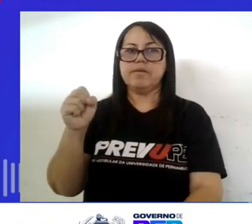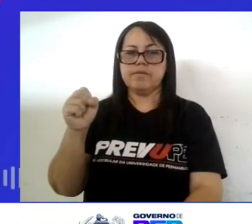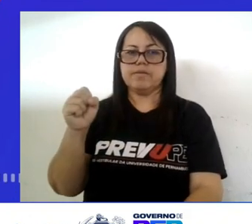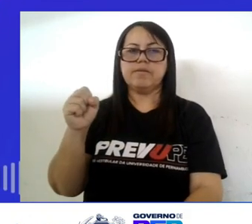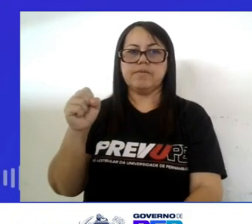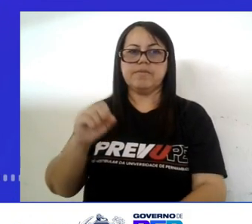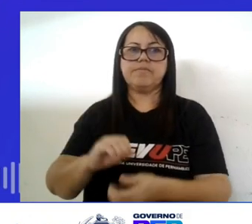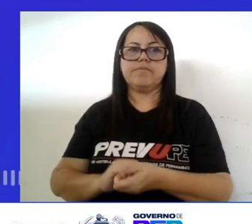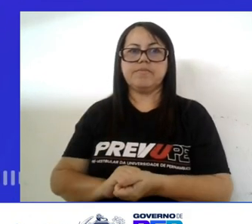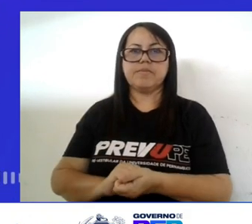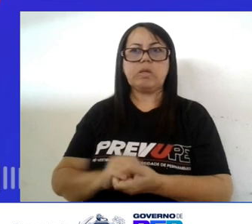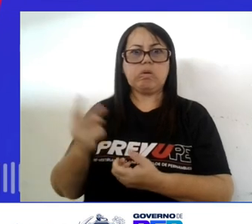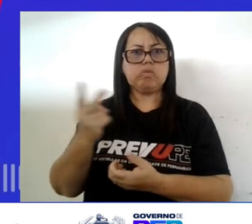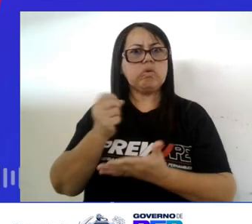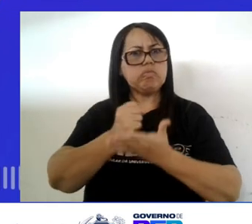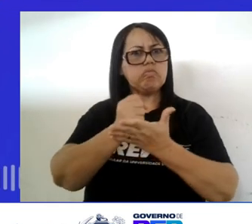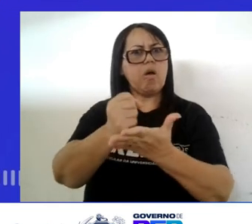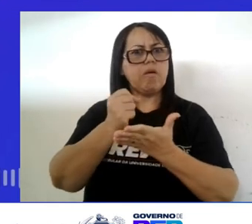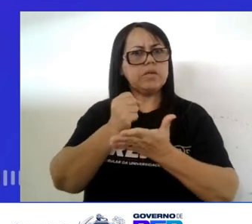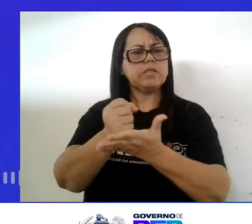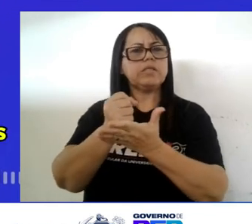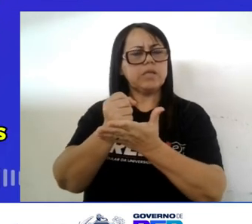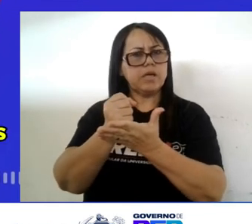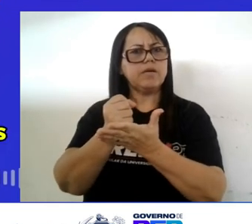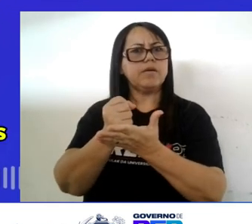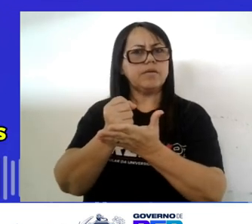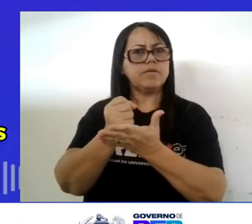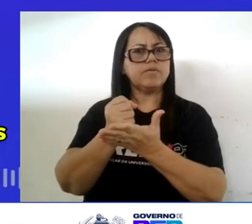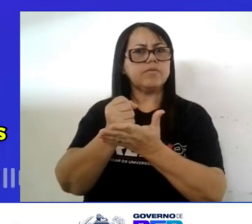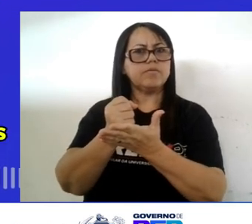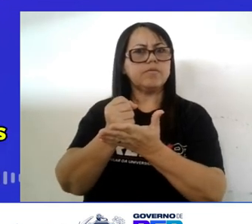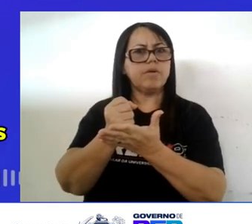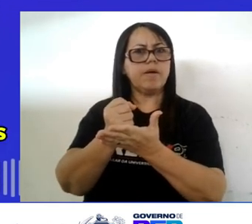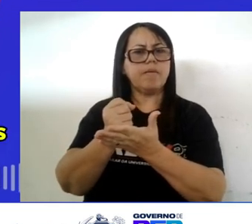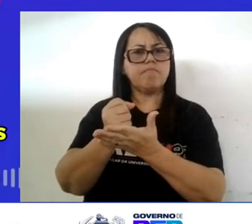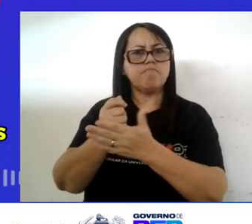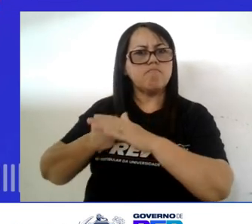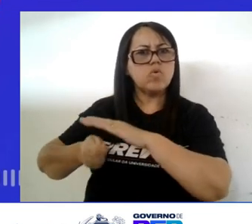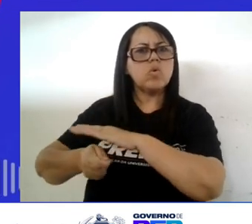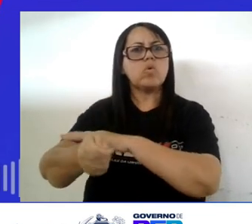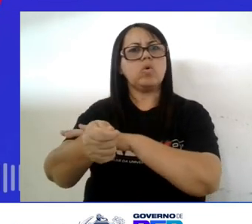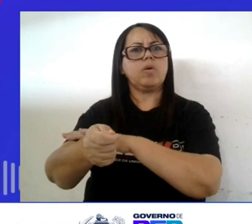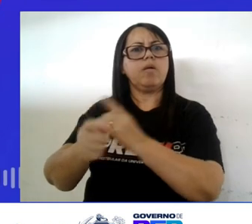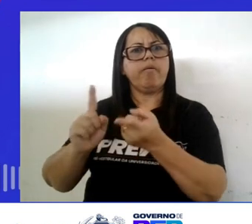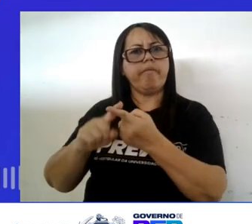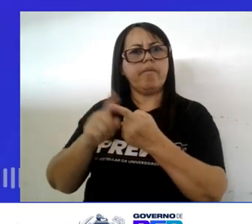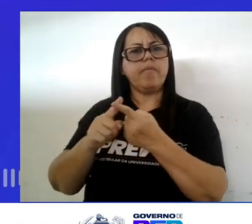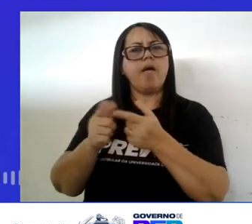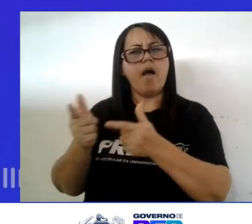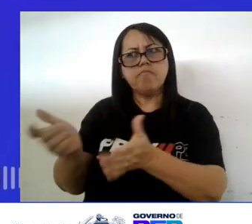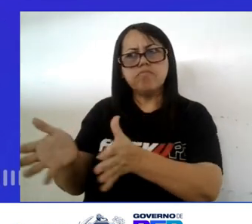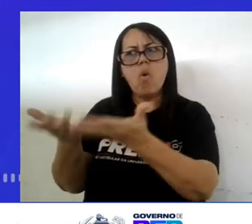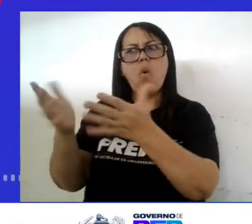Soviética auxiliaram seus aliados com recursos financeiros e armamentos incentivando